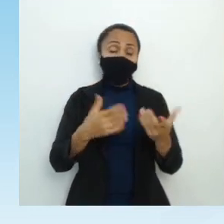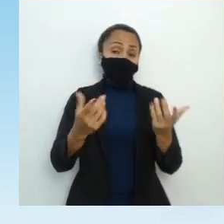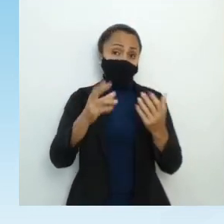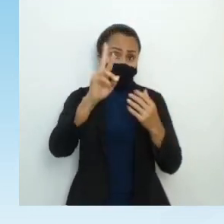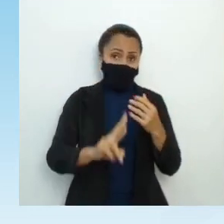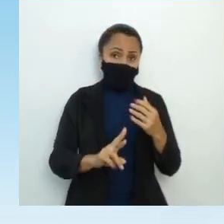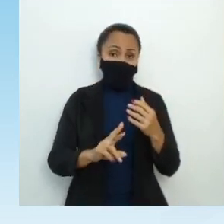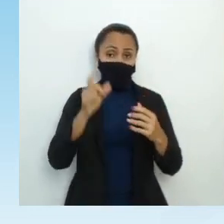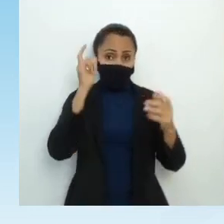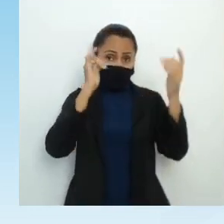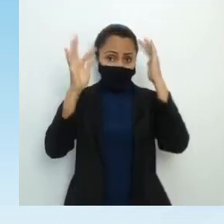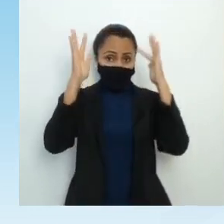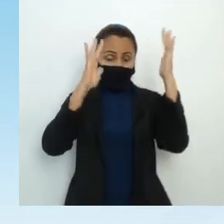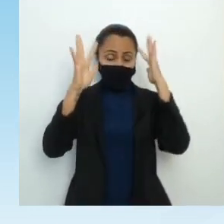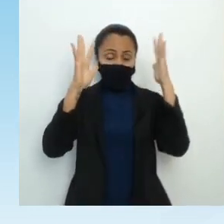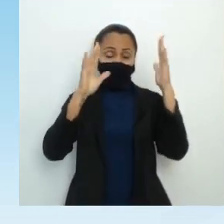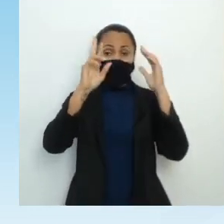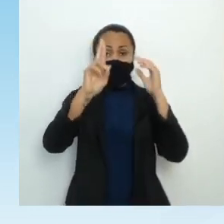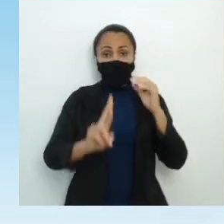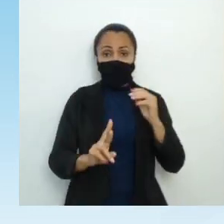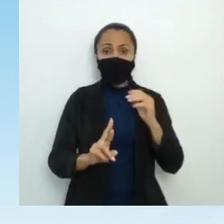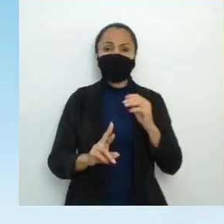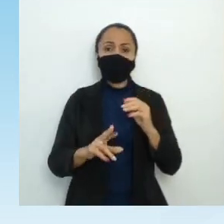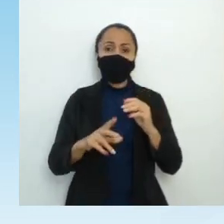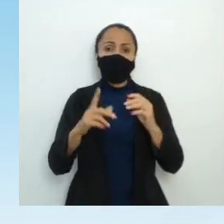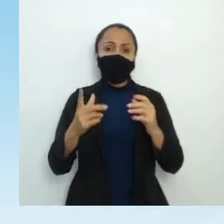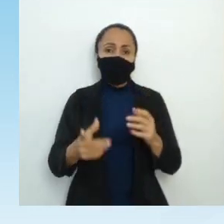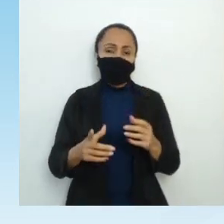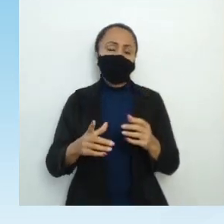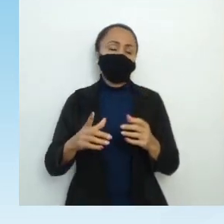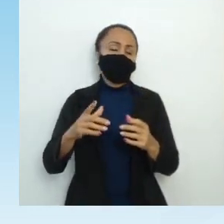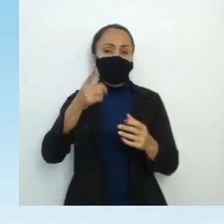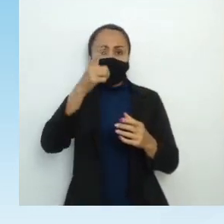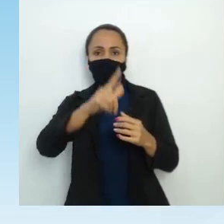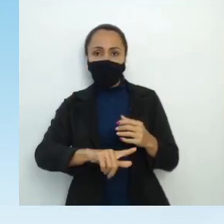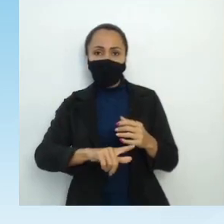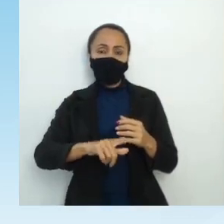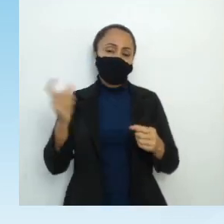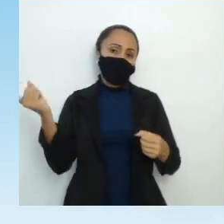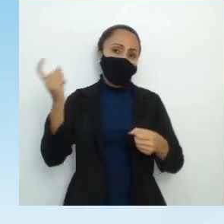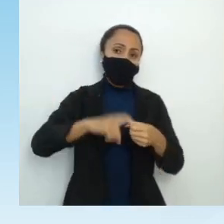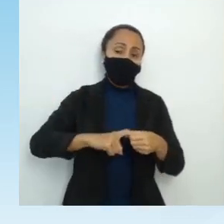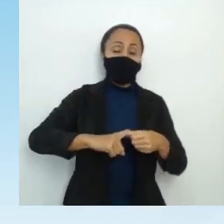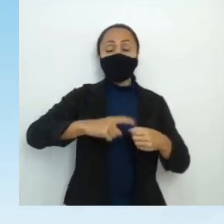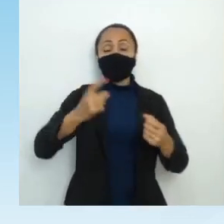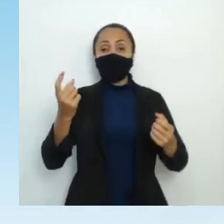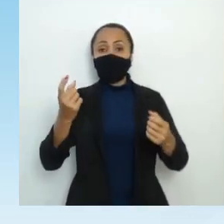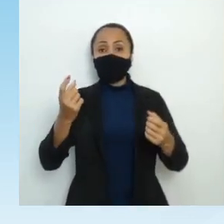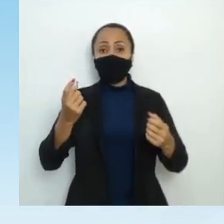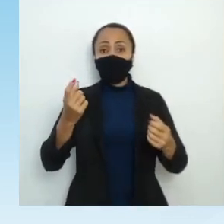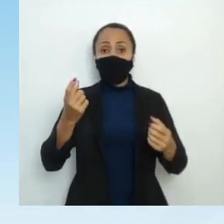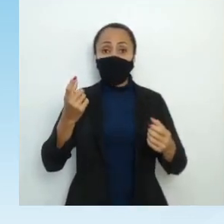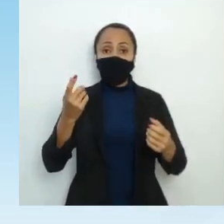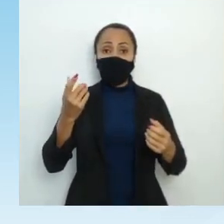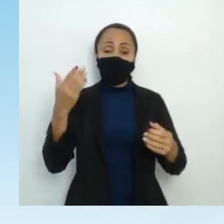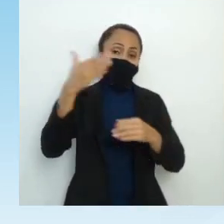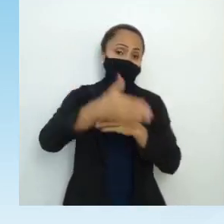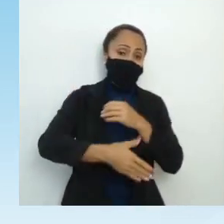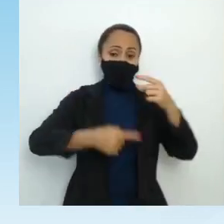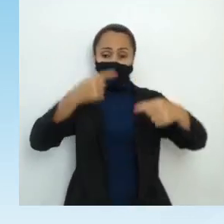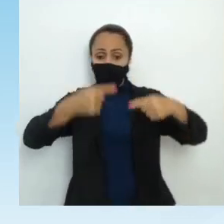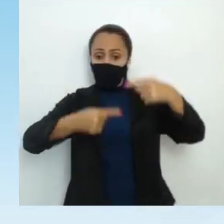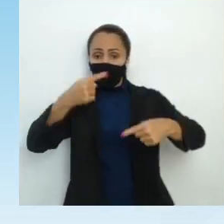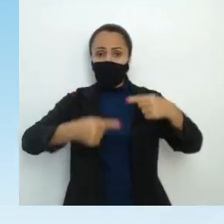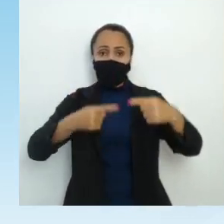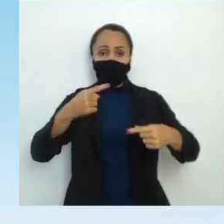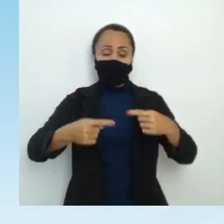da ideia do racionalismo, irá decidir, irá requerer participação política. Não tem mais espaço para a ideia de